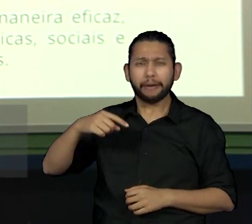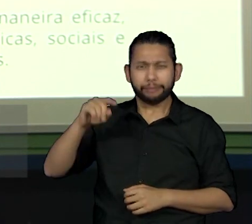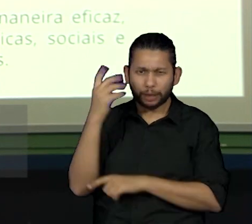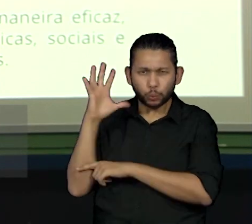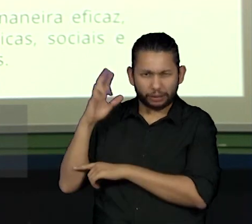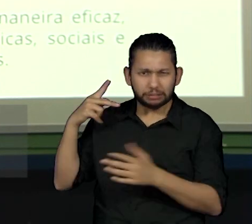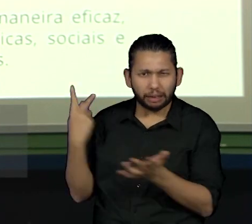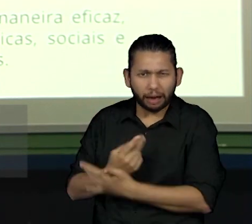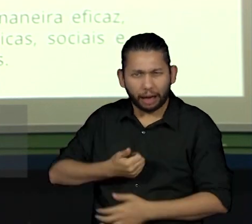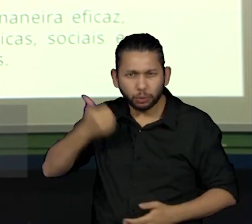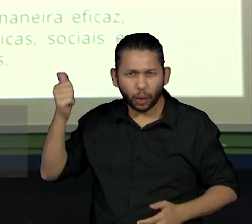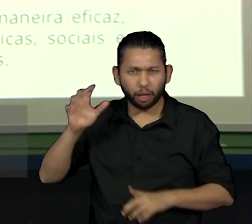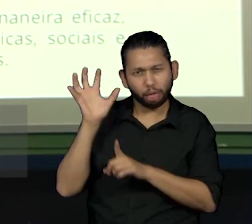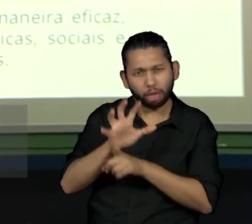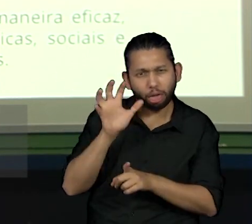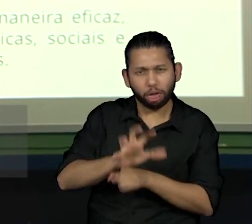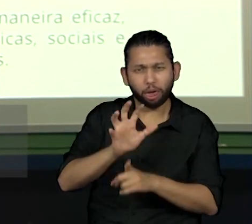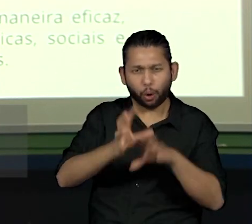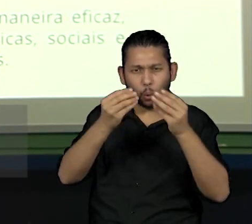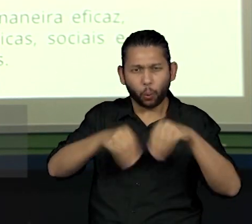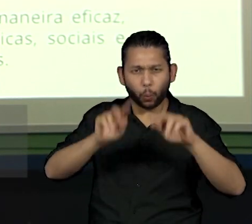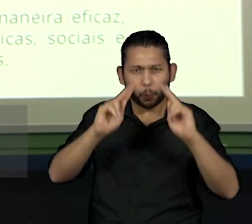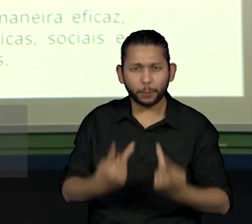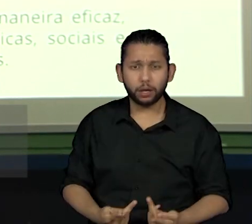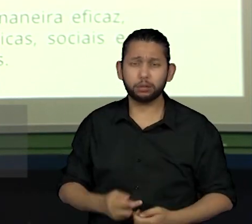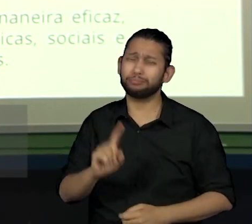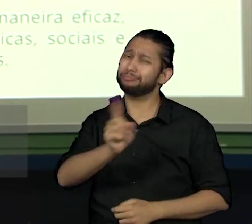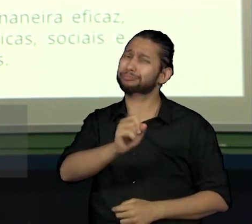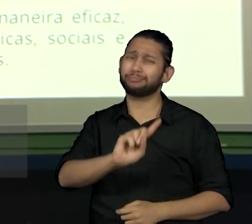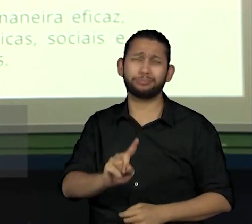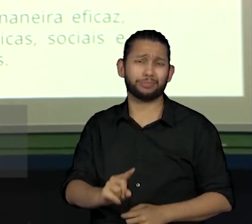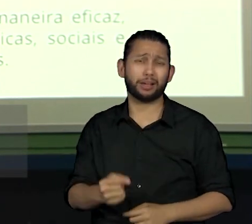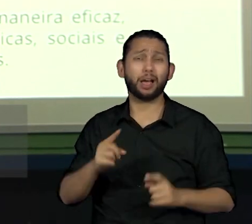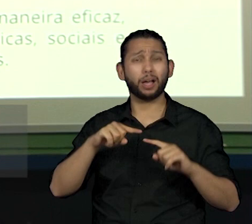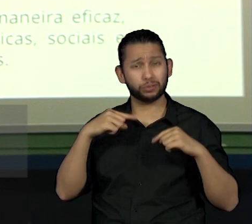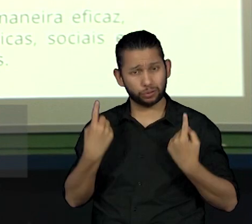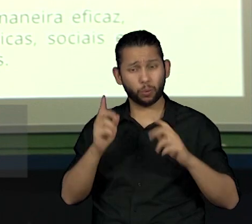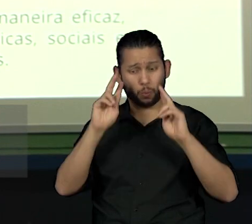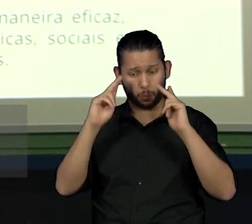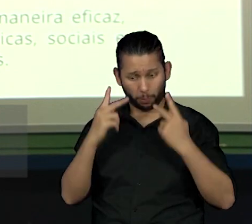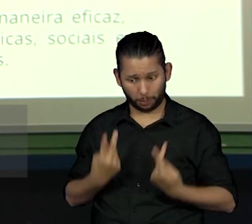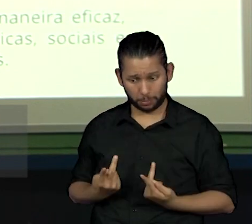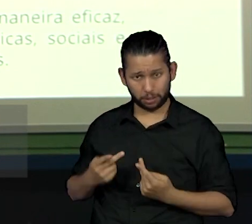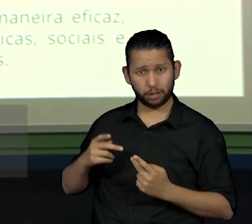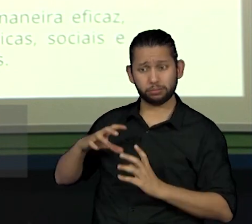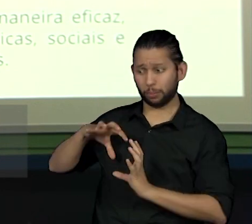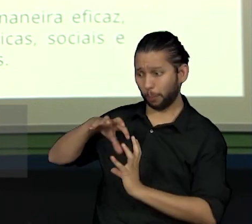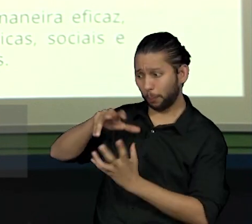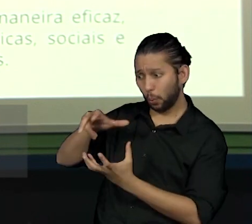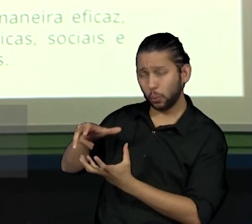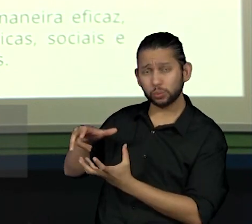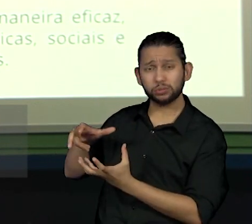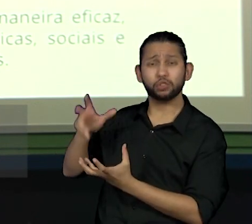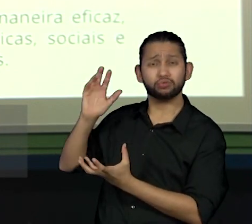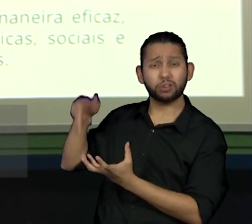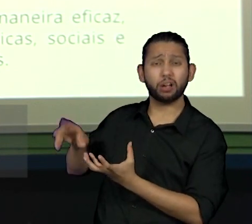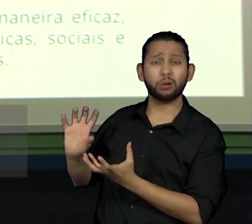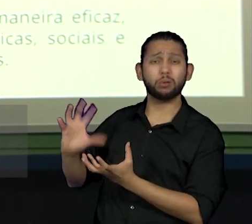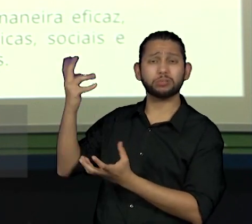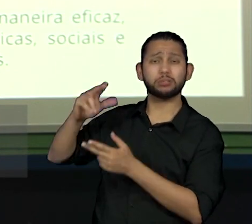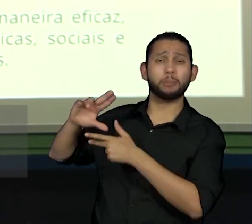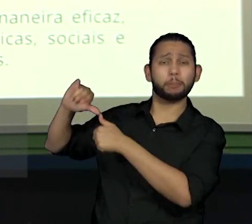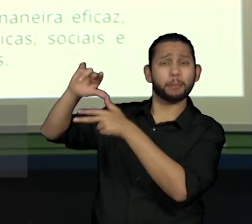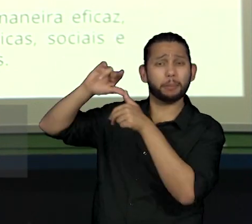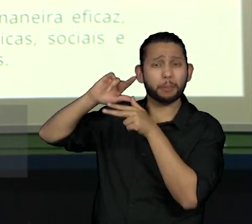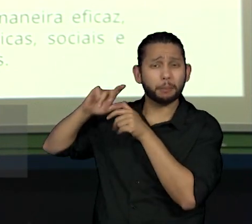Não, não é culpa da natureza. Esses eventos já estão aqui, desde quando o planeta se formou. Mas o ser humano